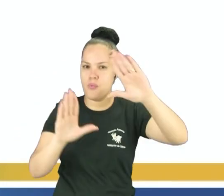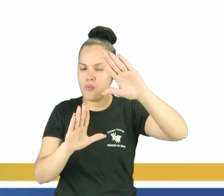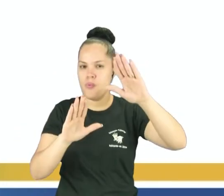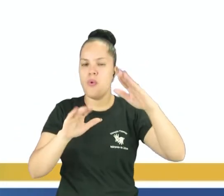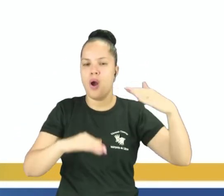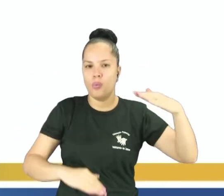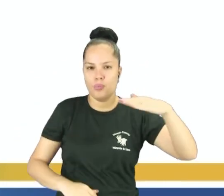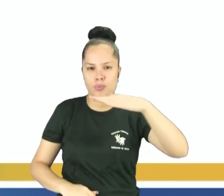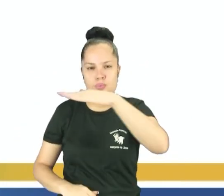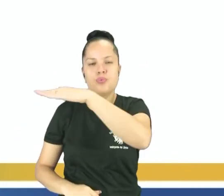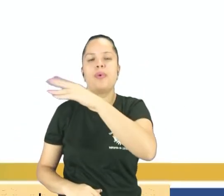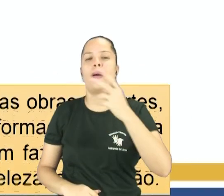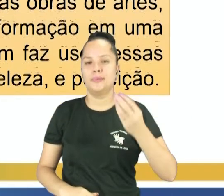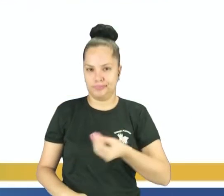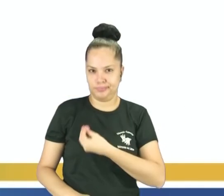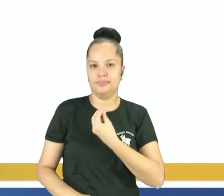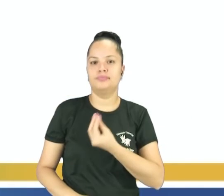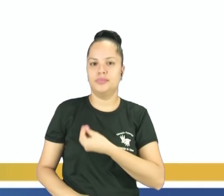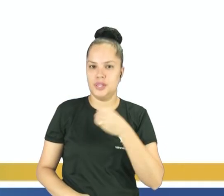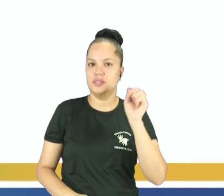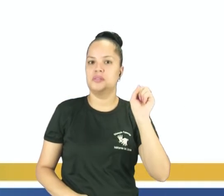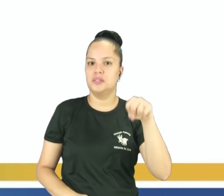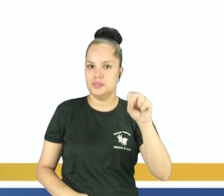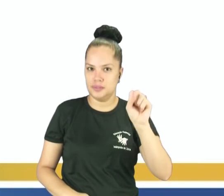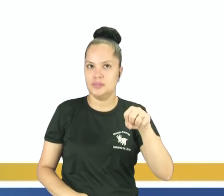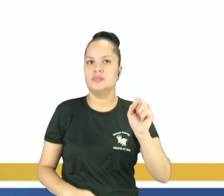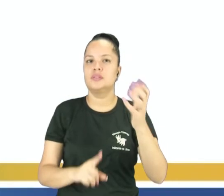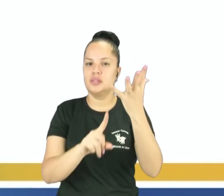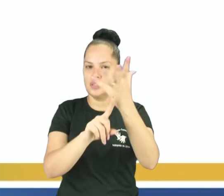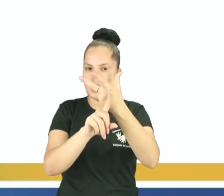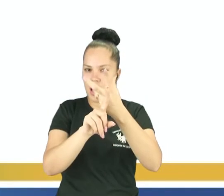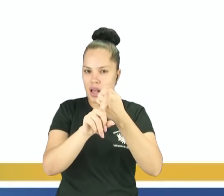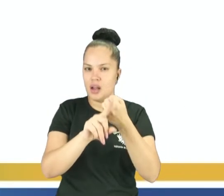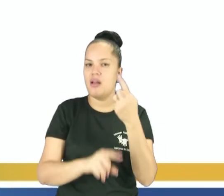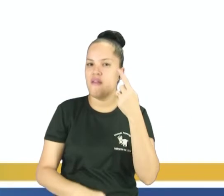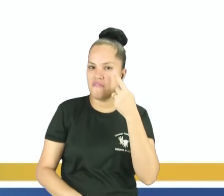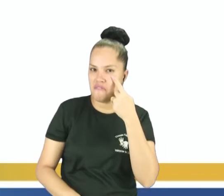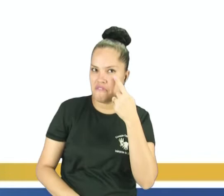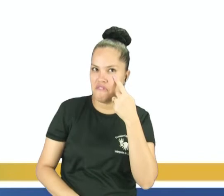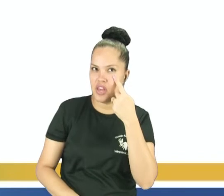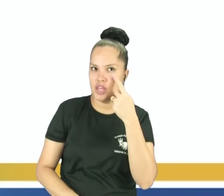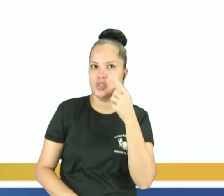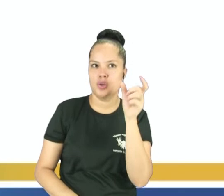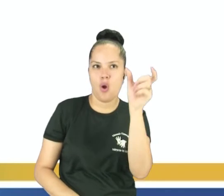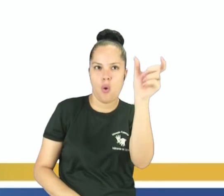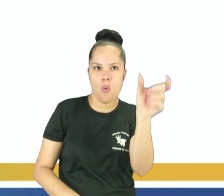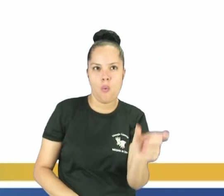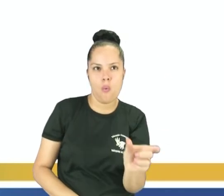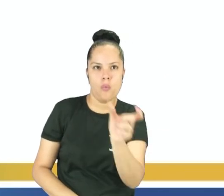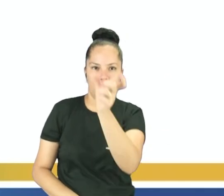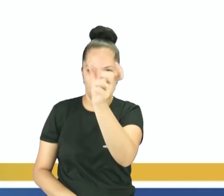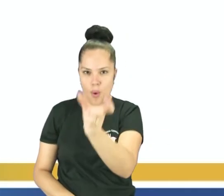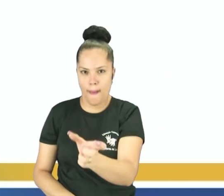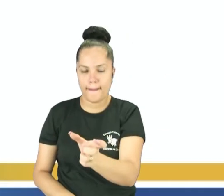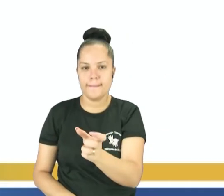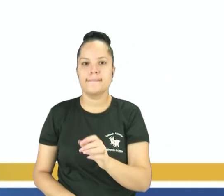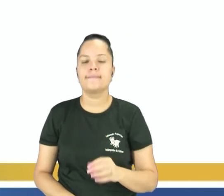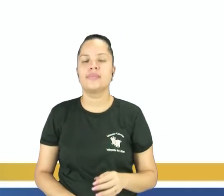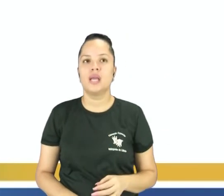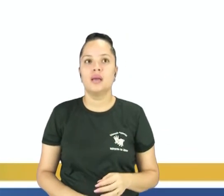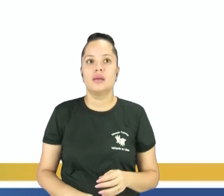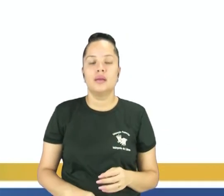presentes nas obras de artes. Então repare nessas duas obras de artes aqui, gente, ó. Inclusive a presença